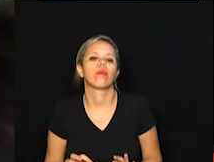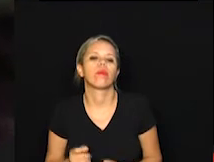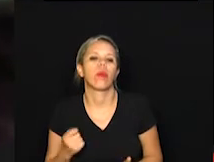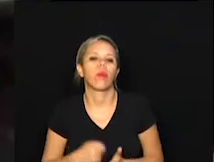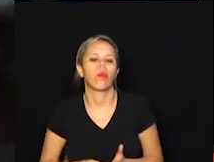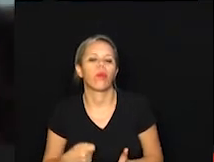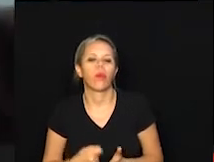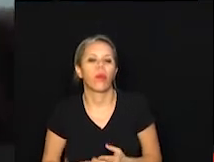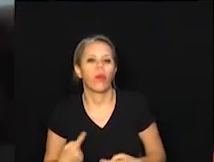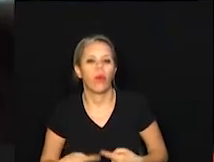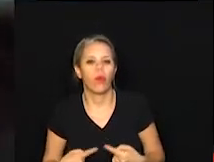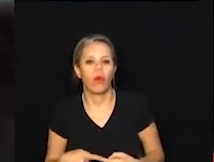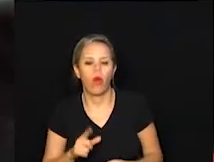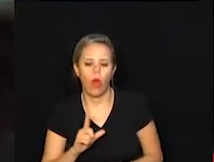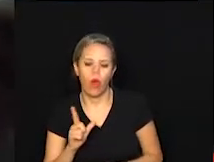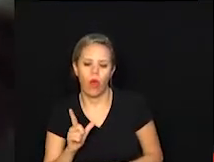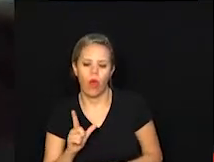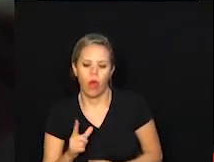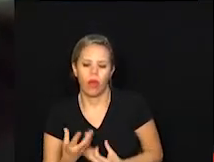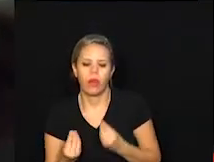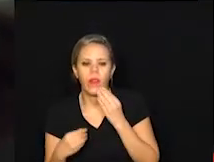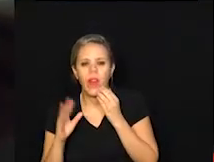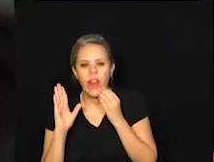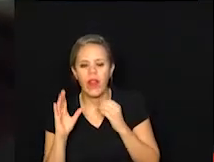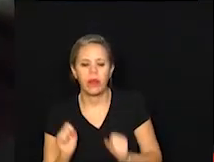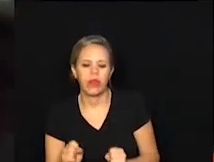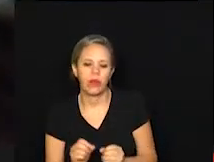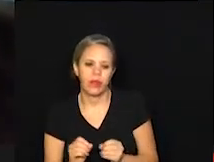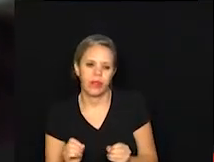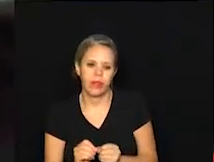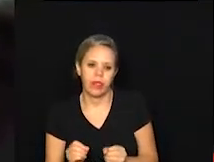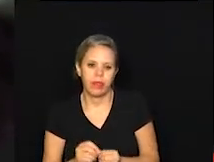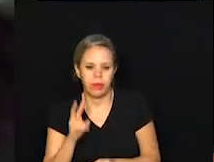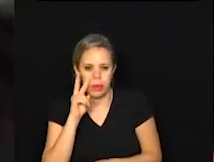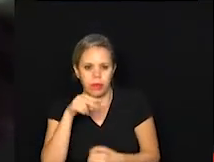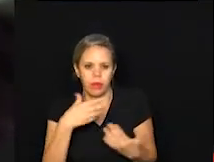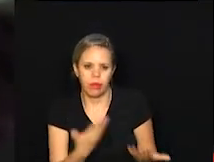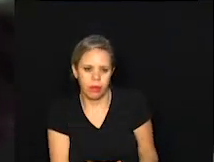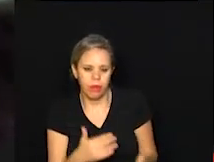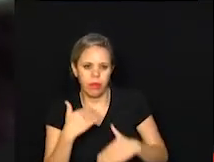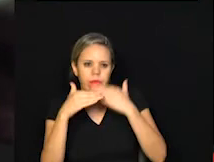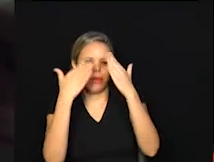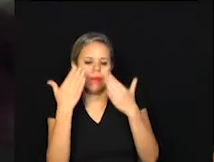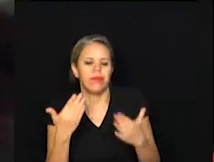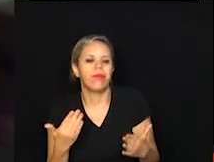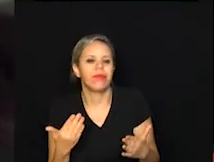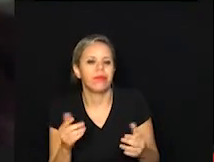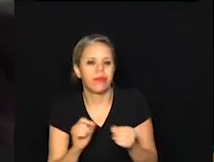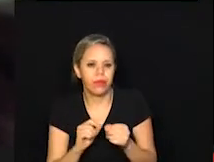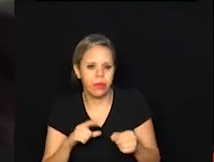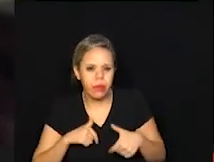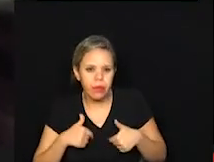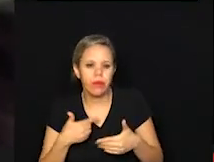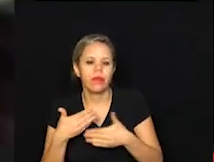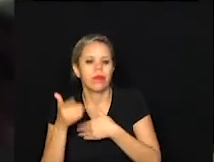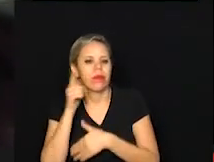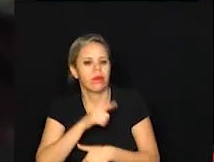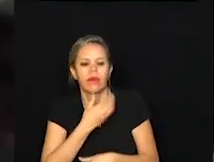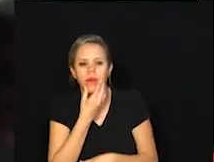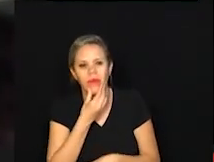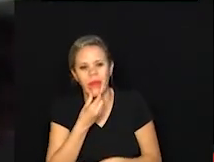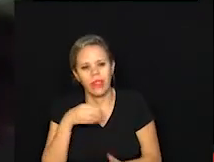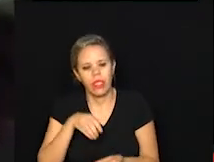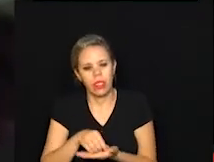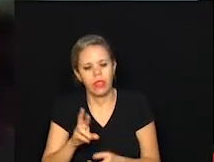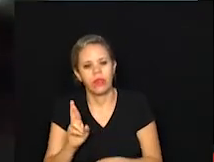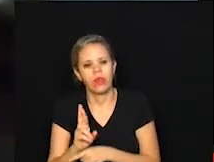política. É óbvio, muito mais podemos fazer, estamos vendo aqui que essa construção, esse caminho já tem sido percorrido, mas o Centro de